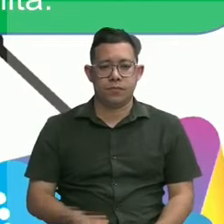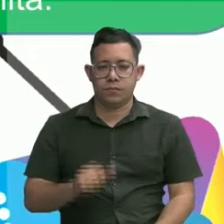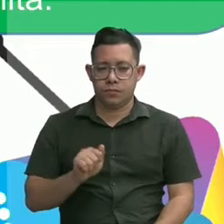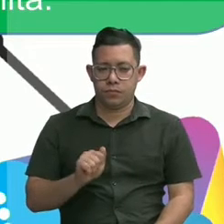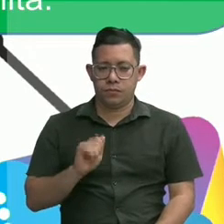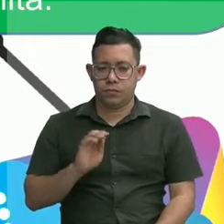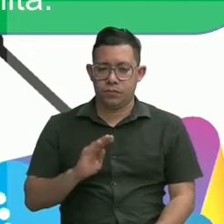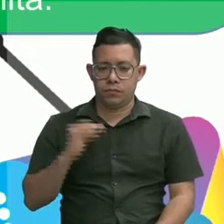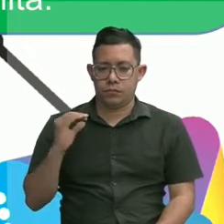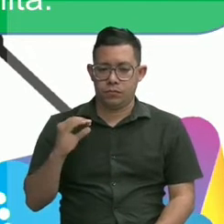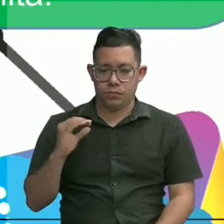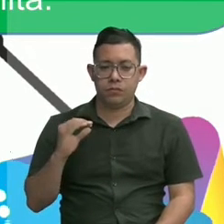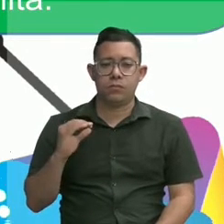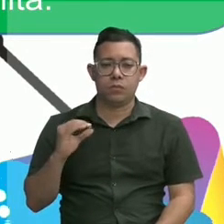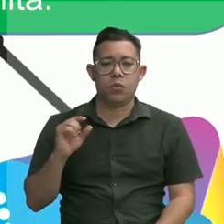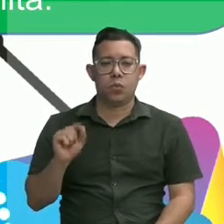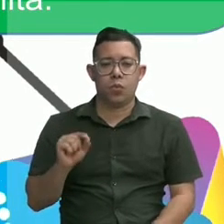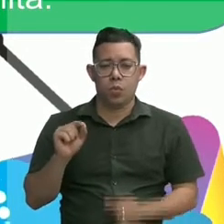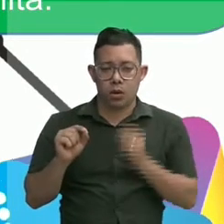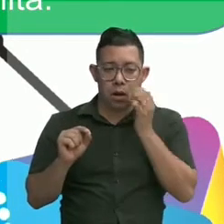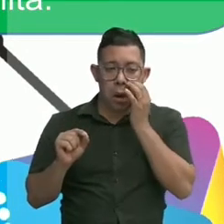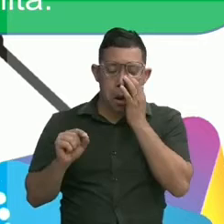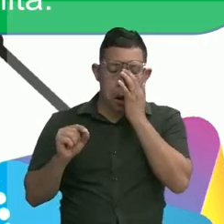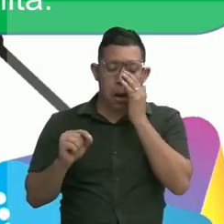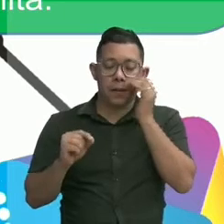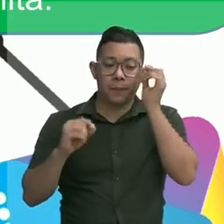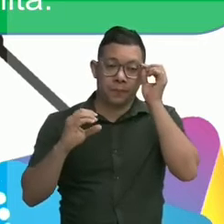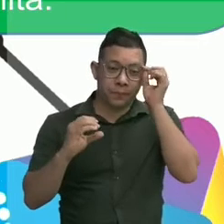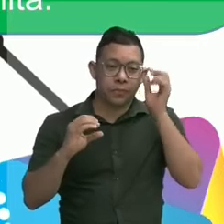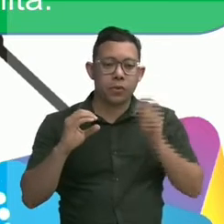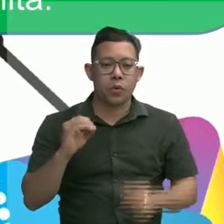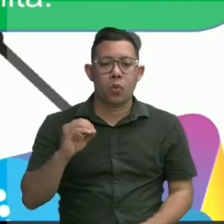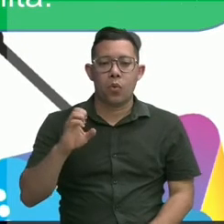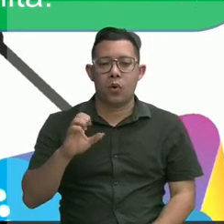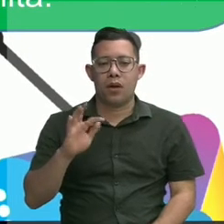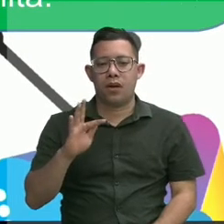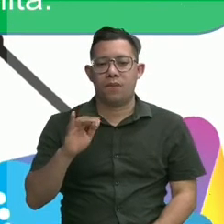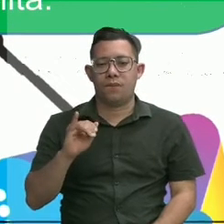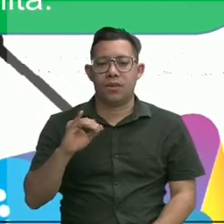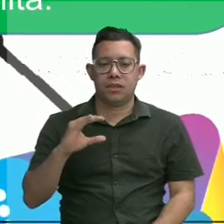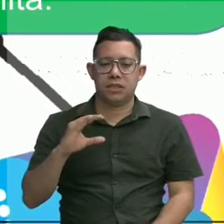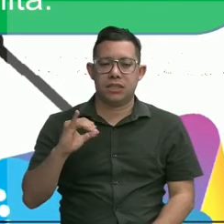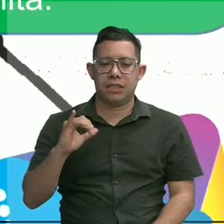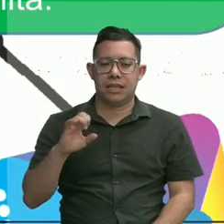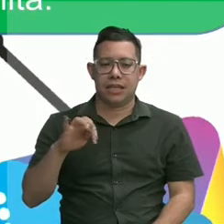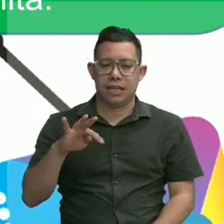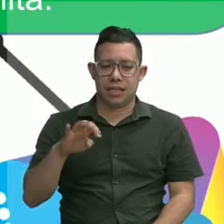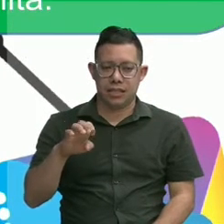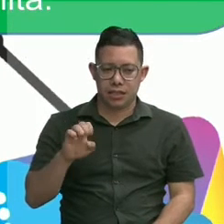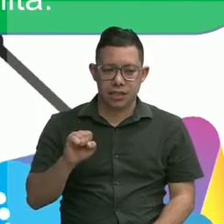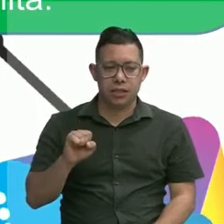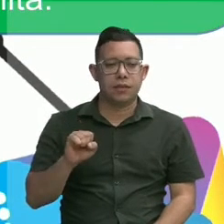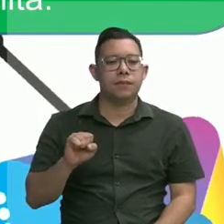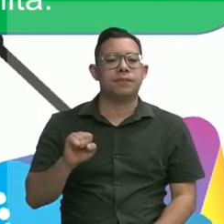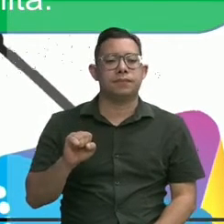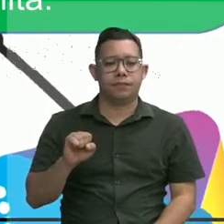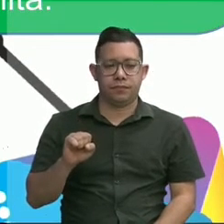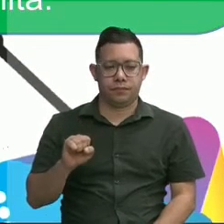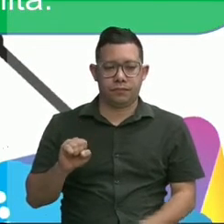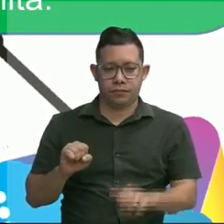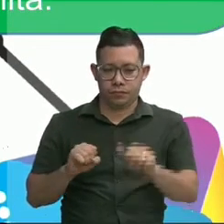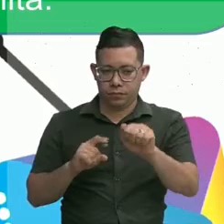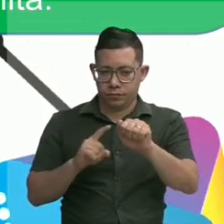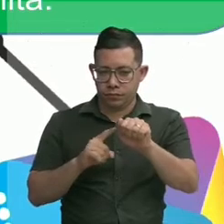a b e c são os coeficientes da equação do 2º grau sendo a o